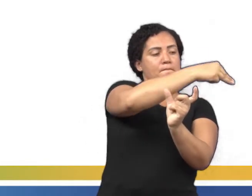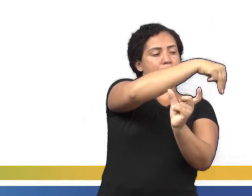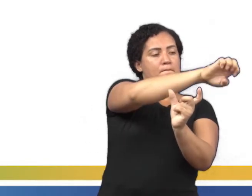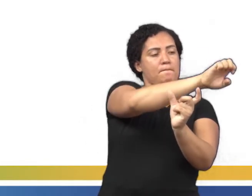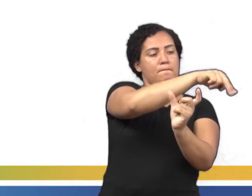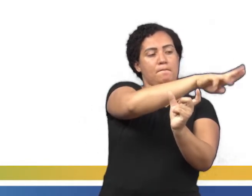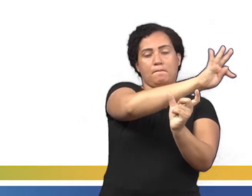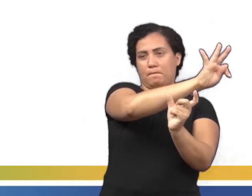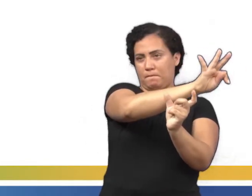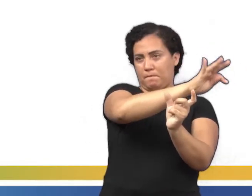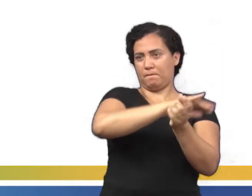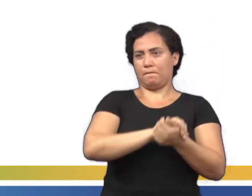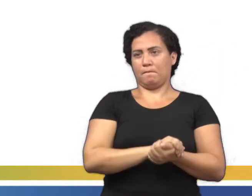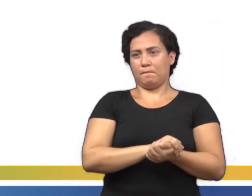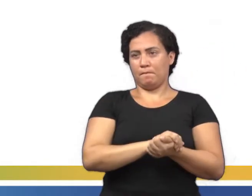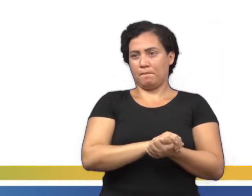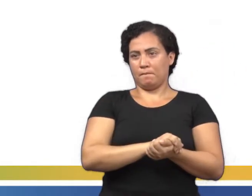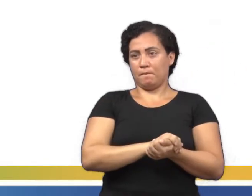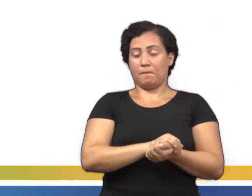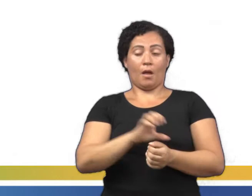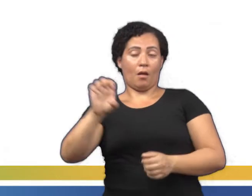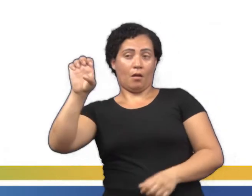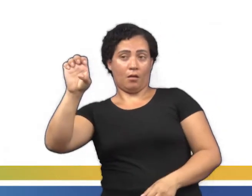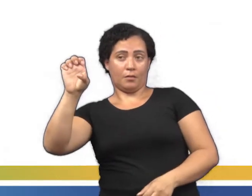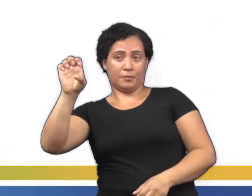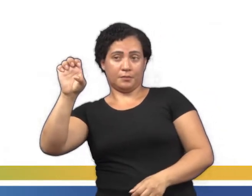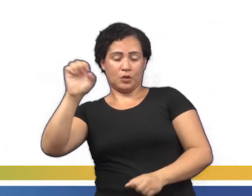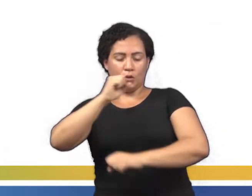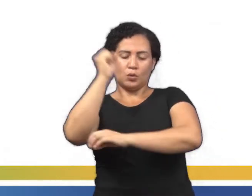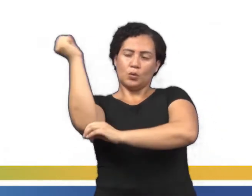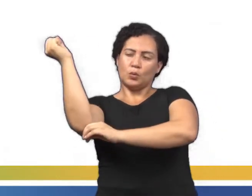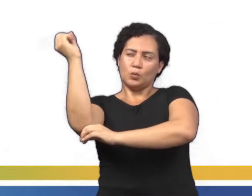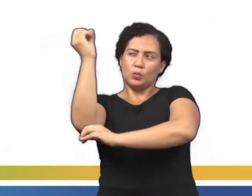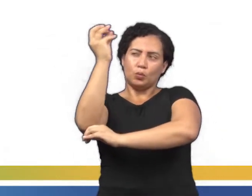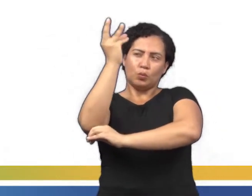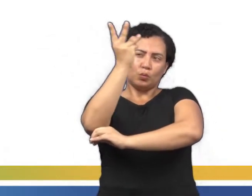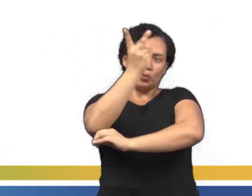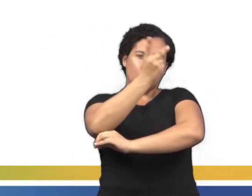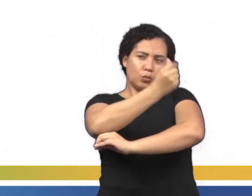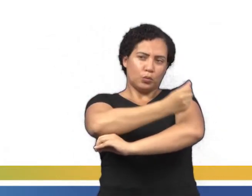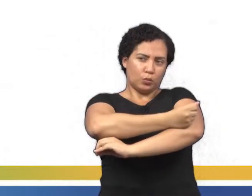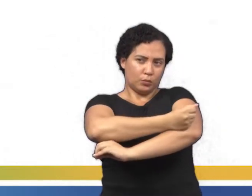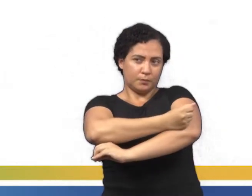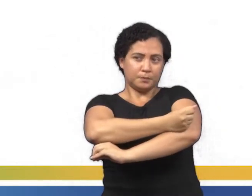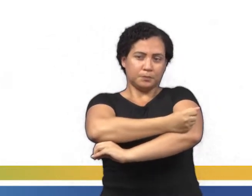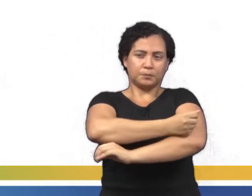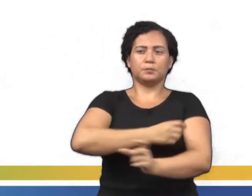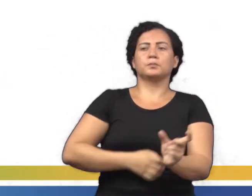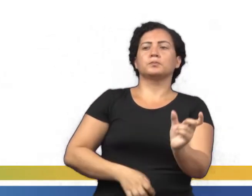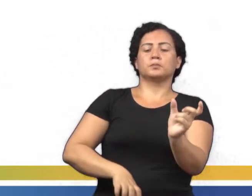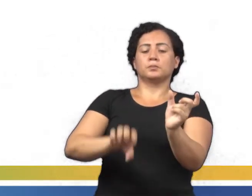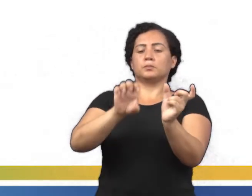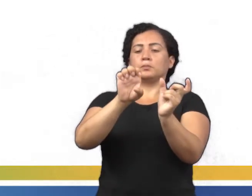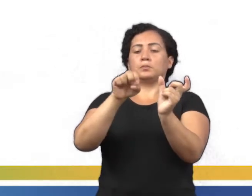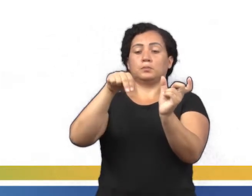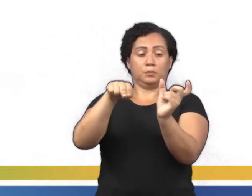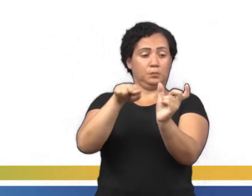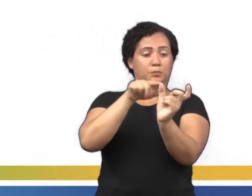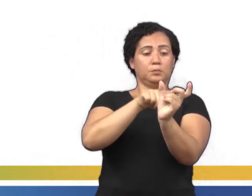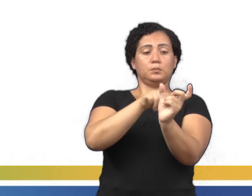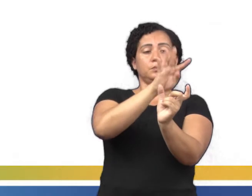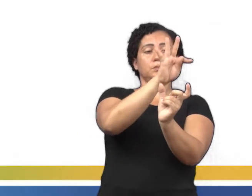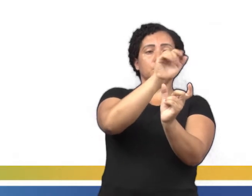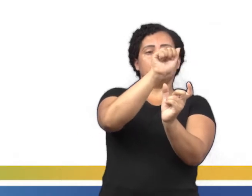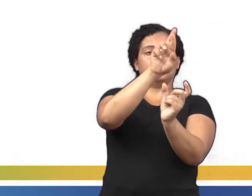final. Na letra E, entardecer. Em no início, tarde no